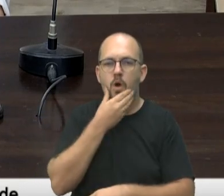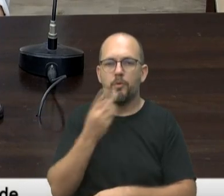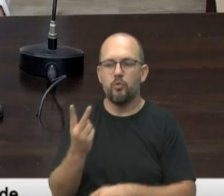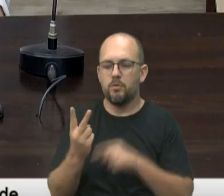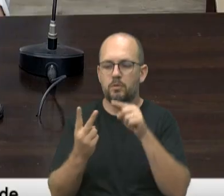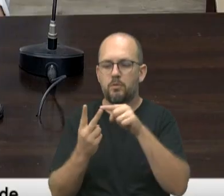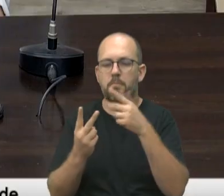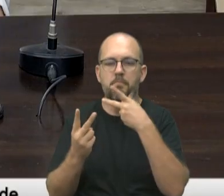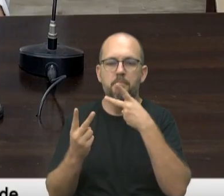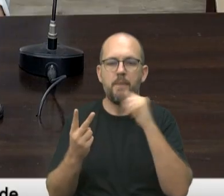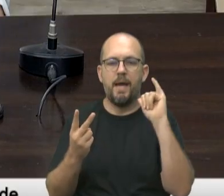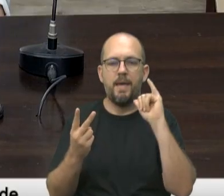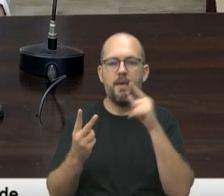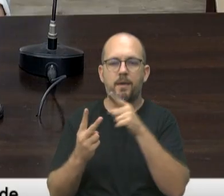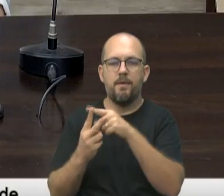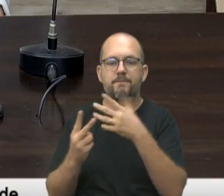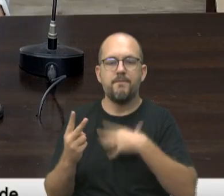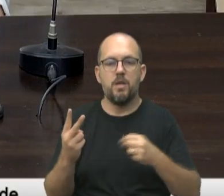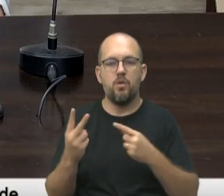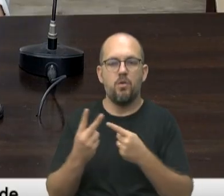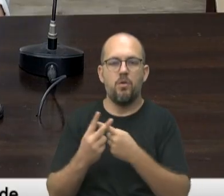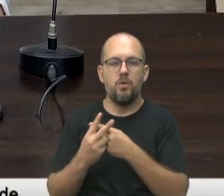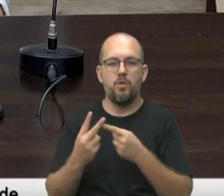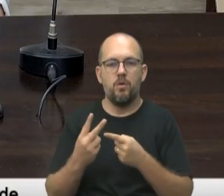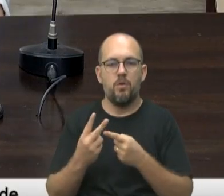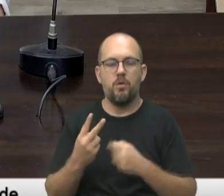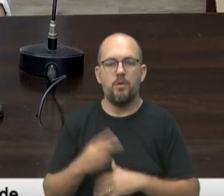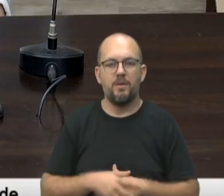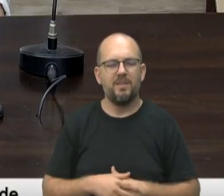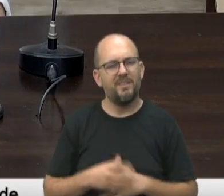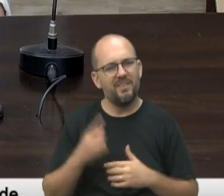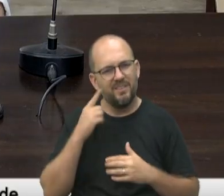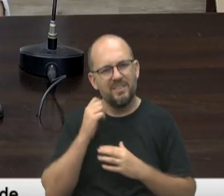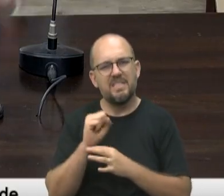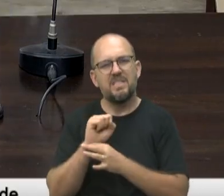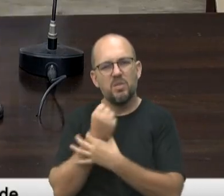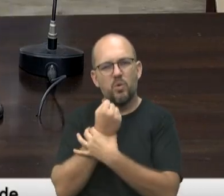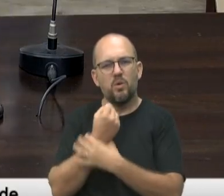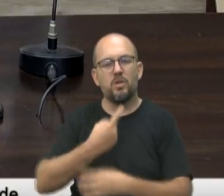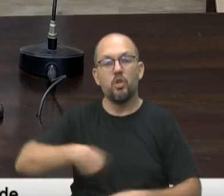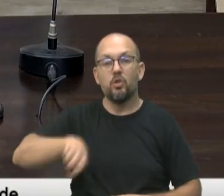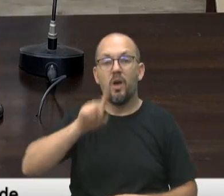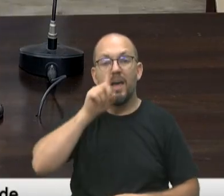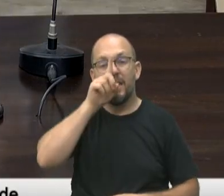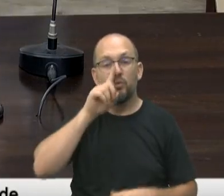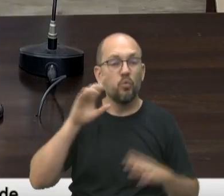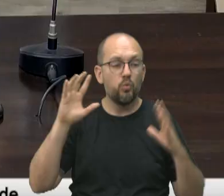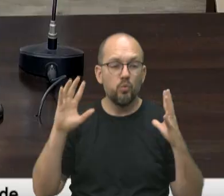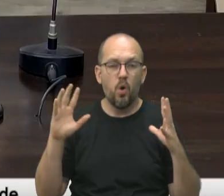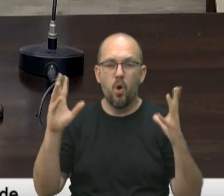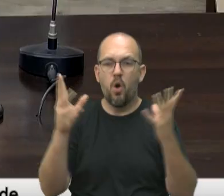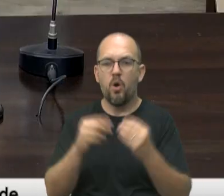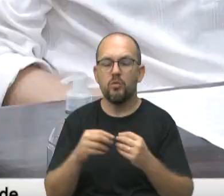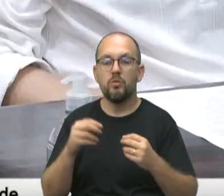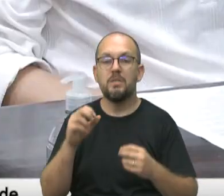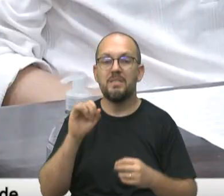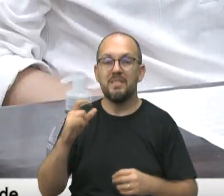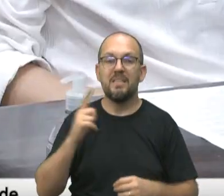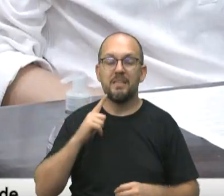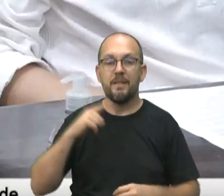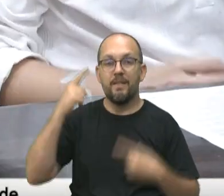Então, assim, é uma questão de segurança, porque todos nós estamos em risco quando nós temos uma